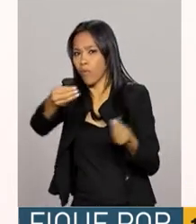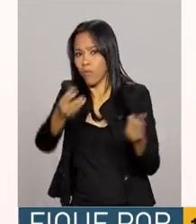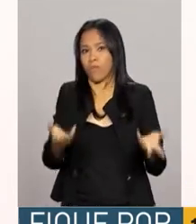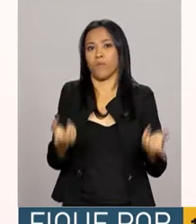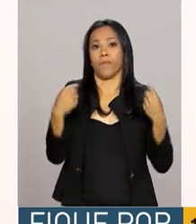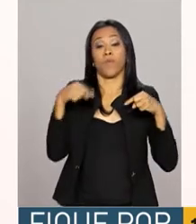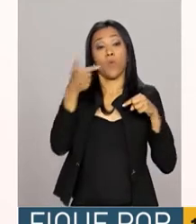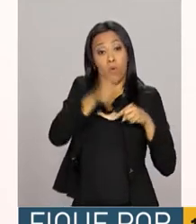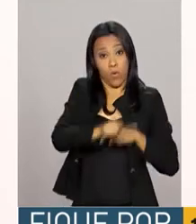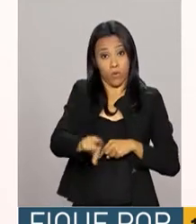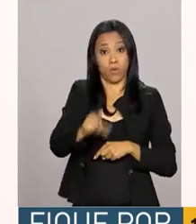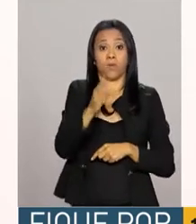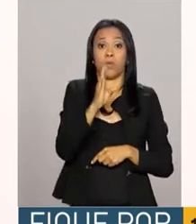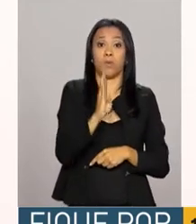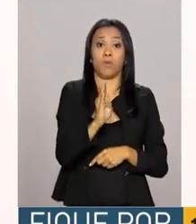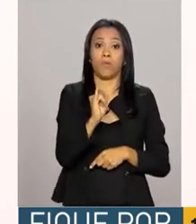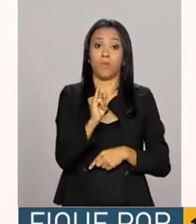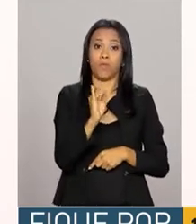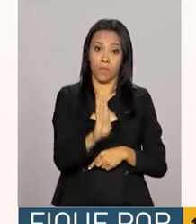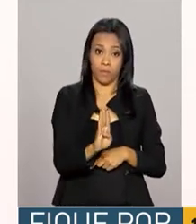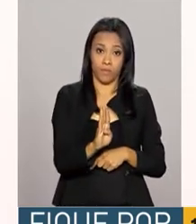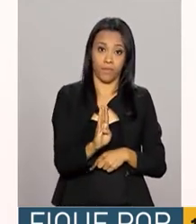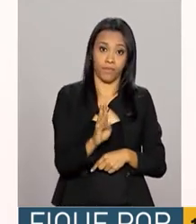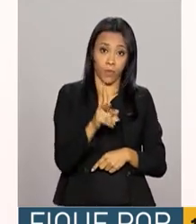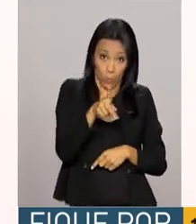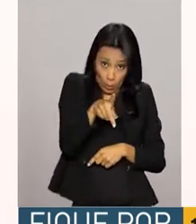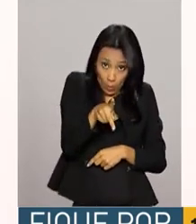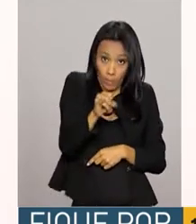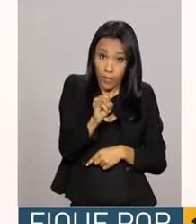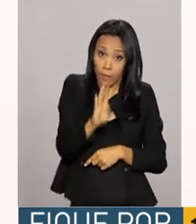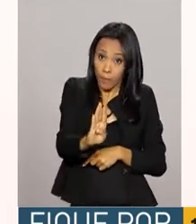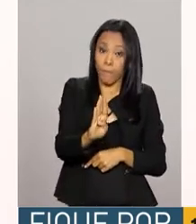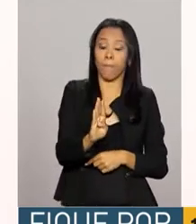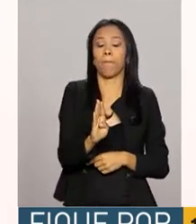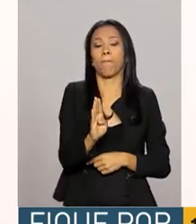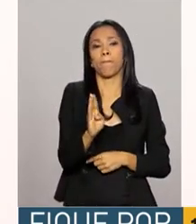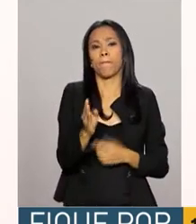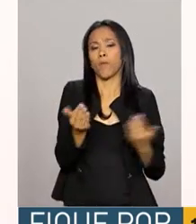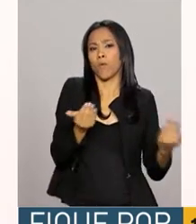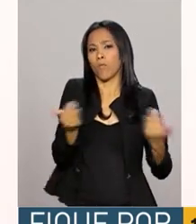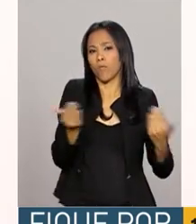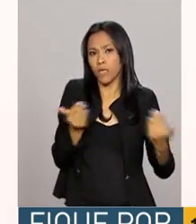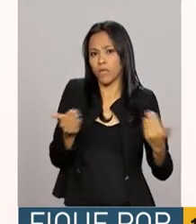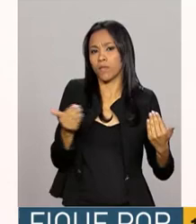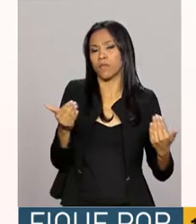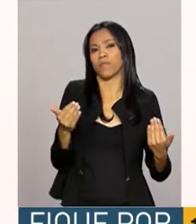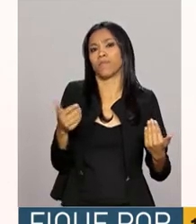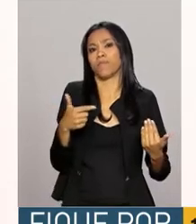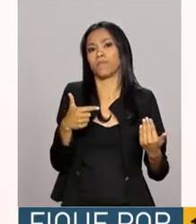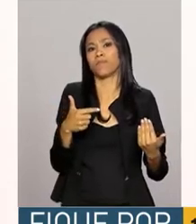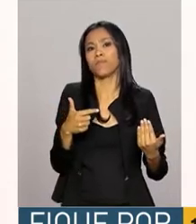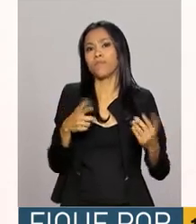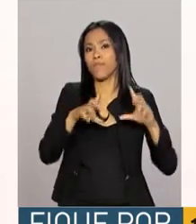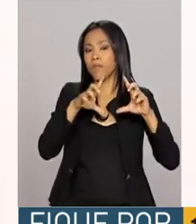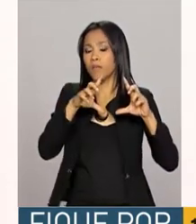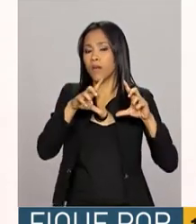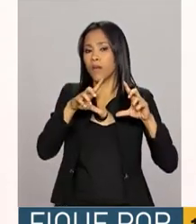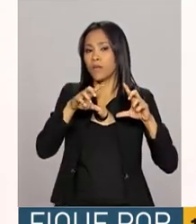que foi uma variação do pib está aqui primeiro trimestre 2016 em relação ao primeiro trimestre 2015 -